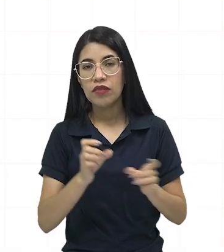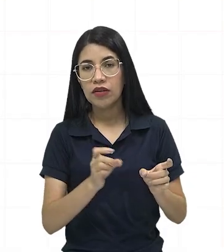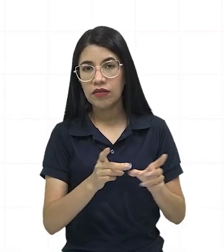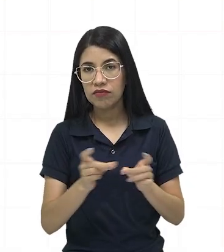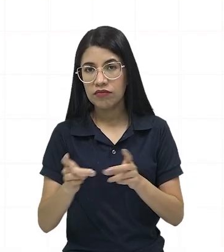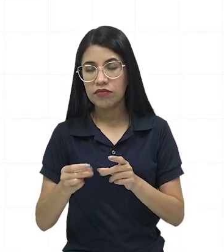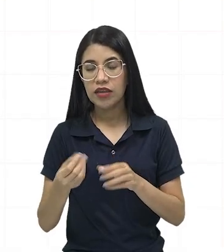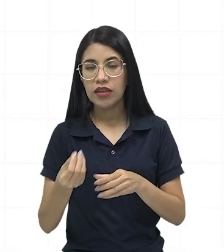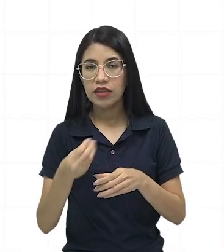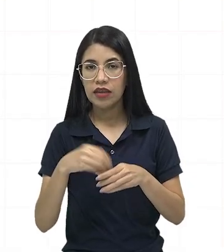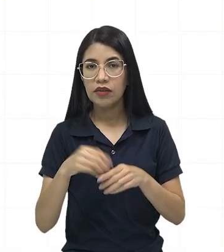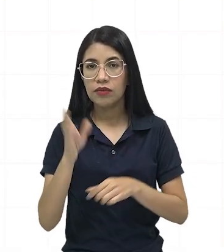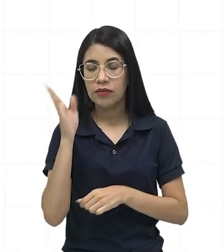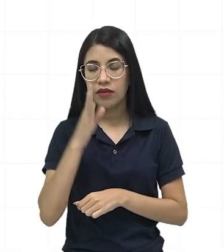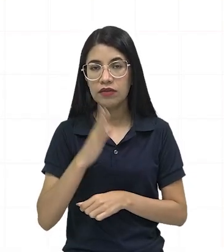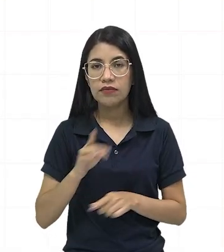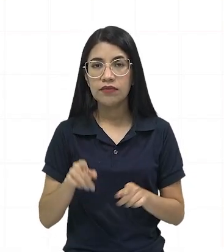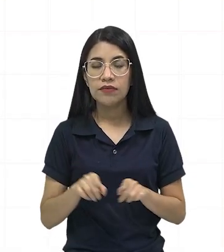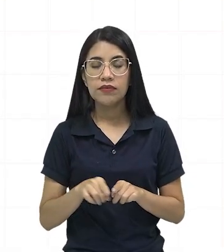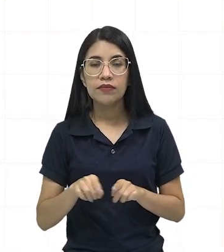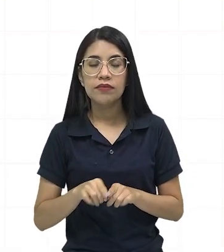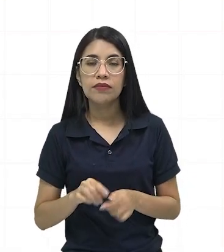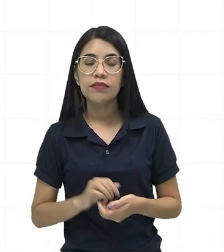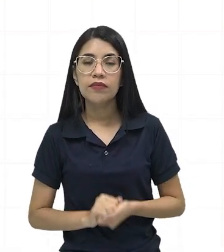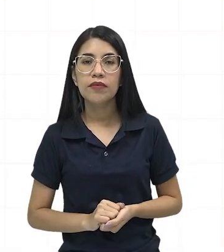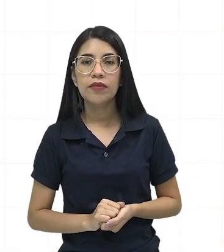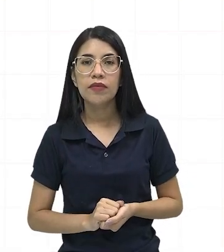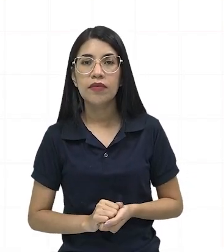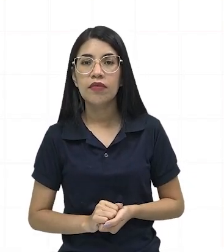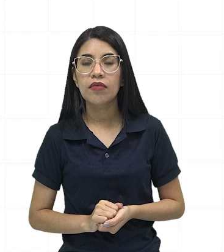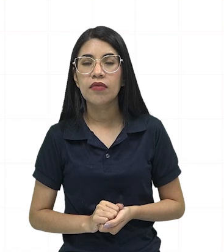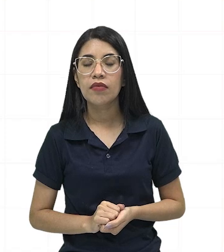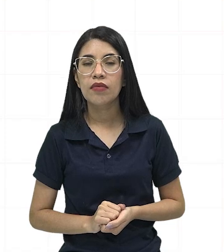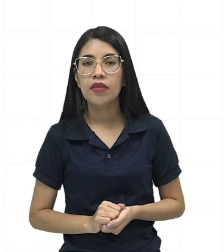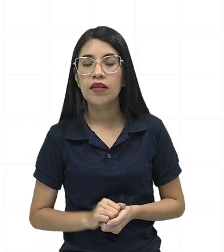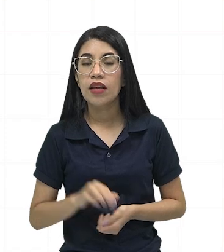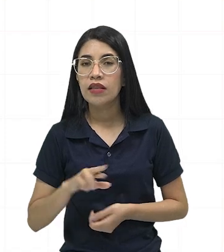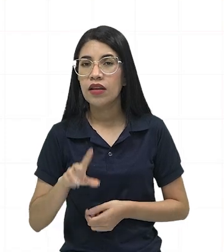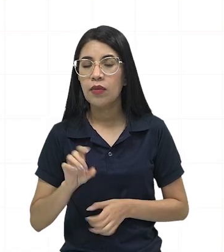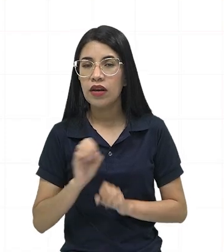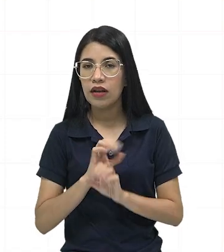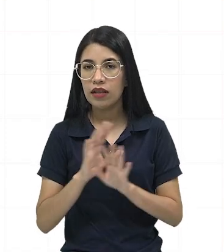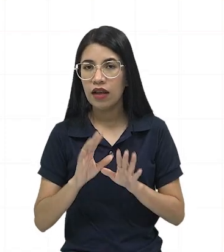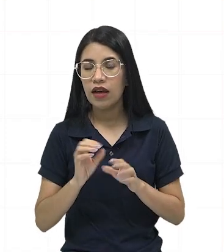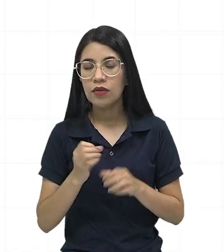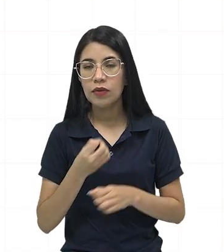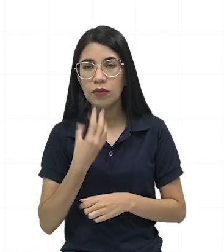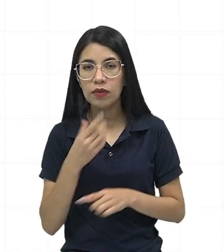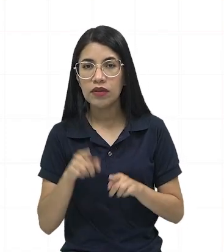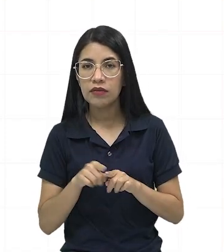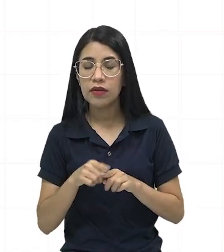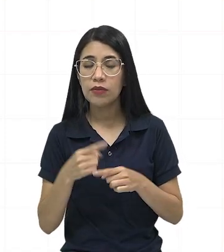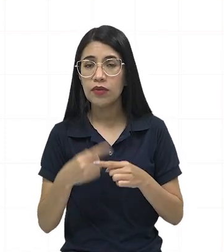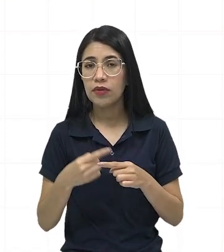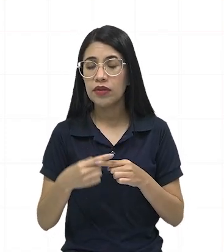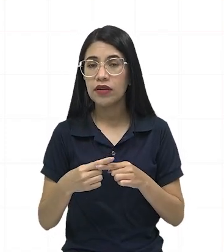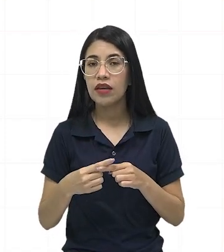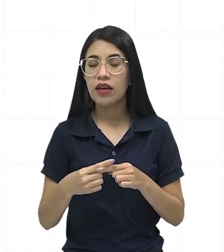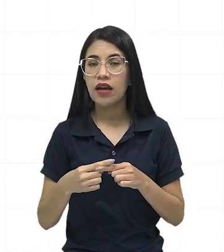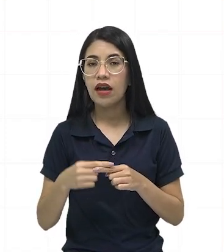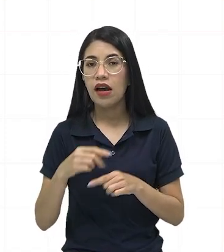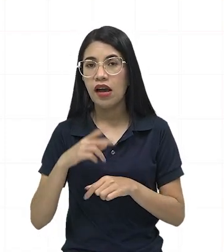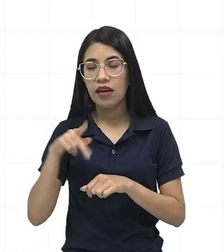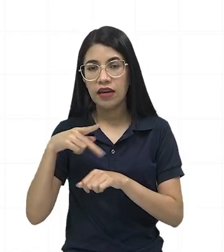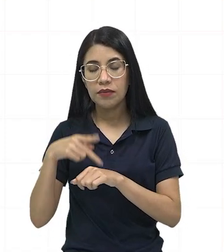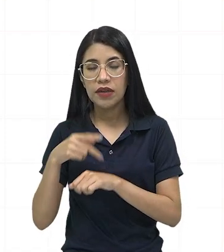interno, tá? E não vai ser tão expressivo, mas muito por conta da Inglaterra, né? Então